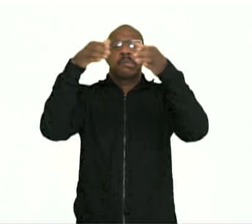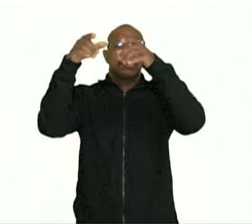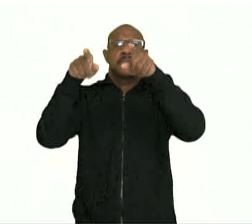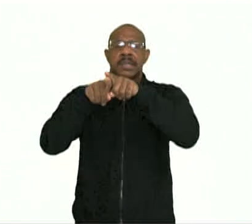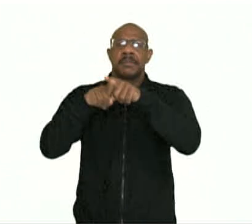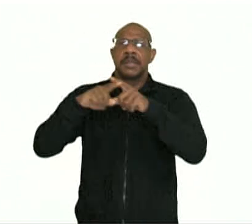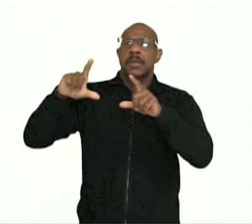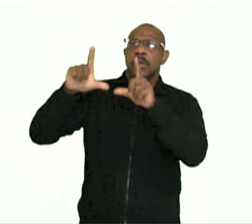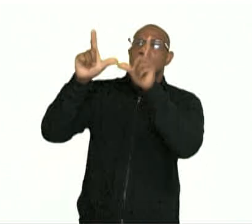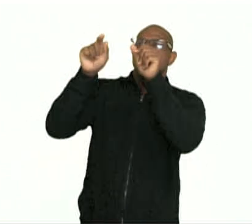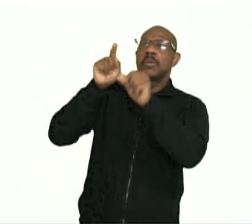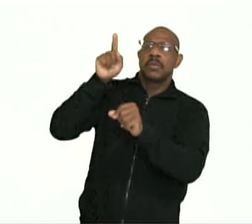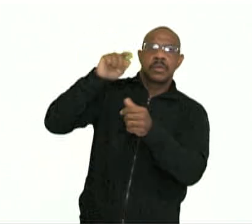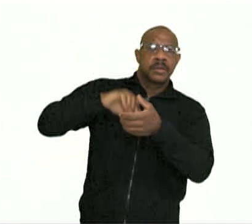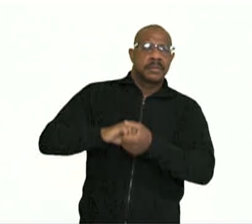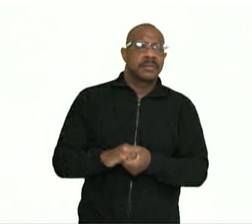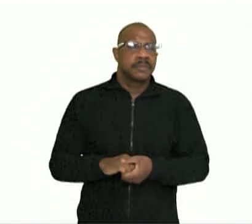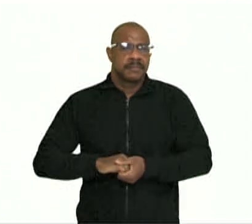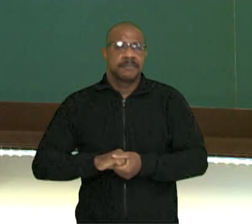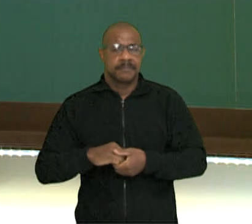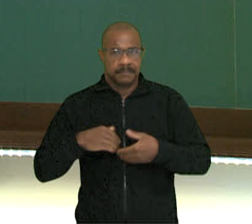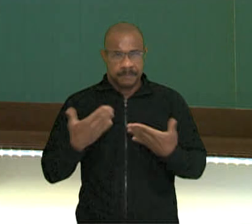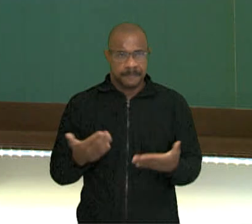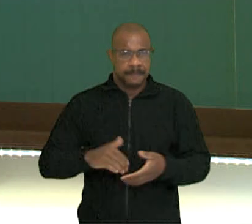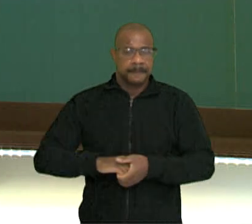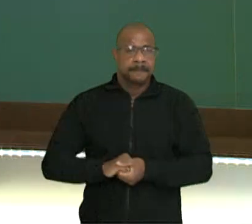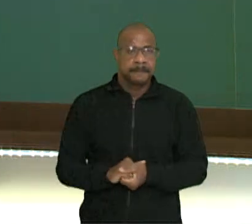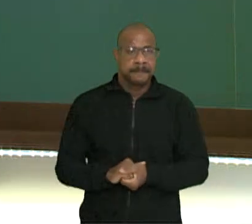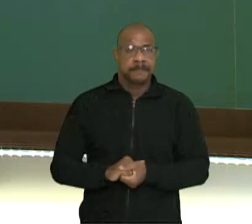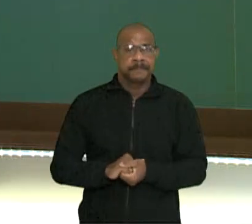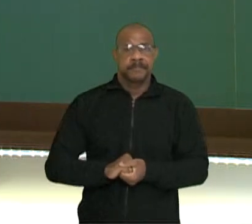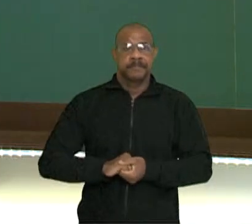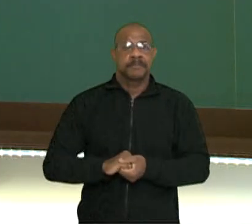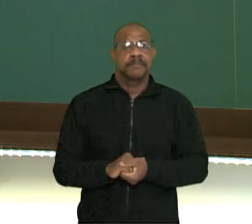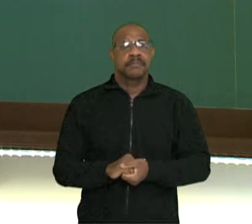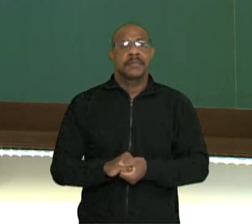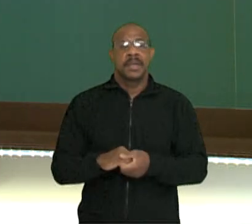do espaço e o telescópio Hubble. Ok?